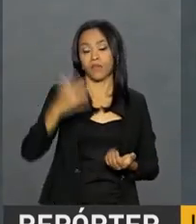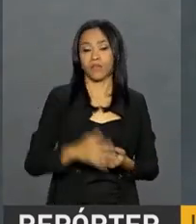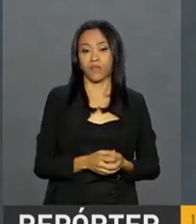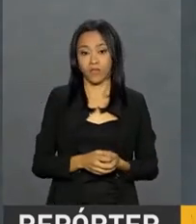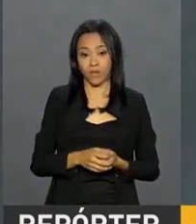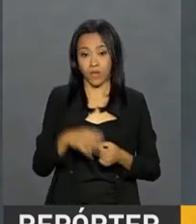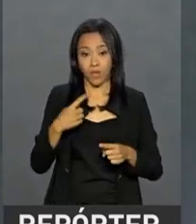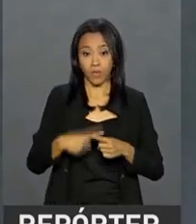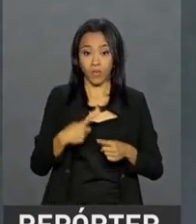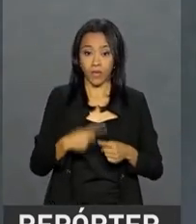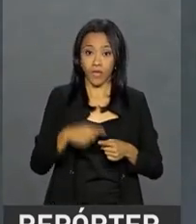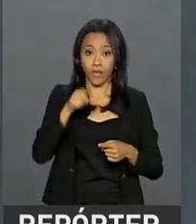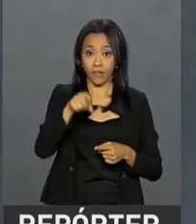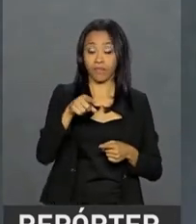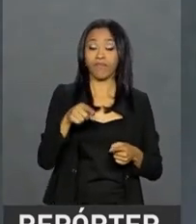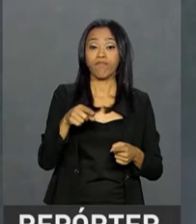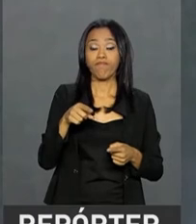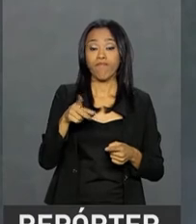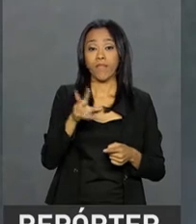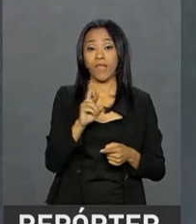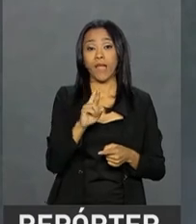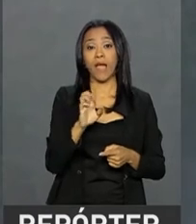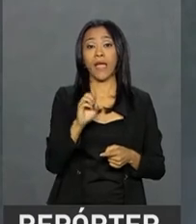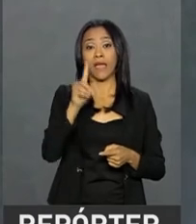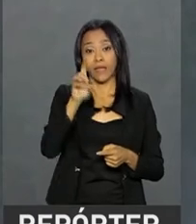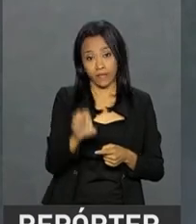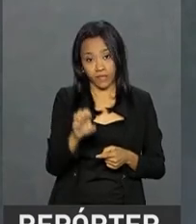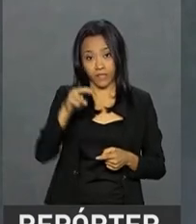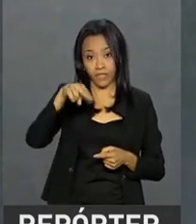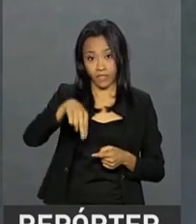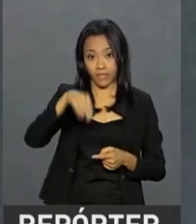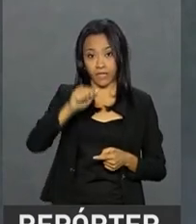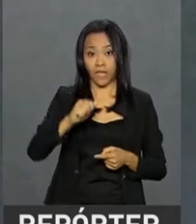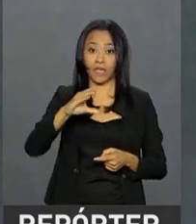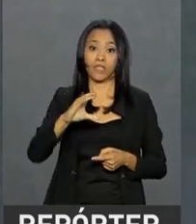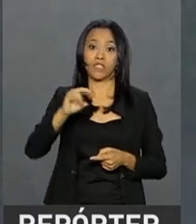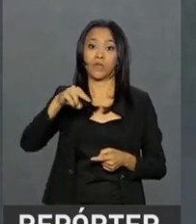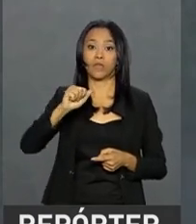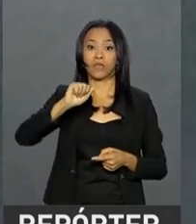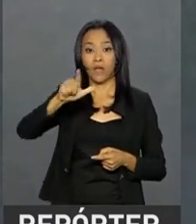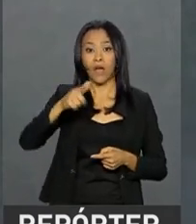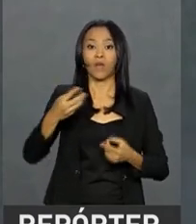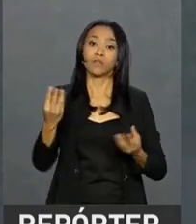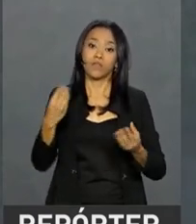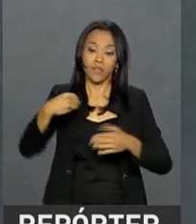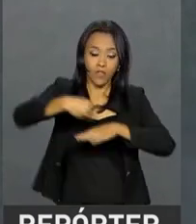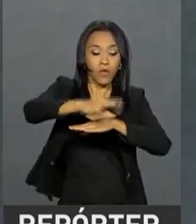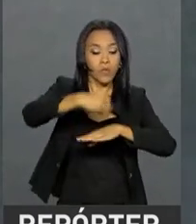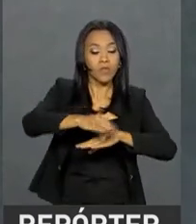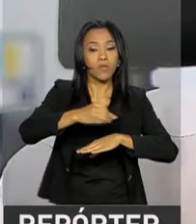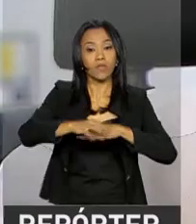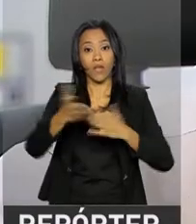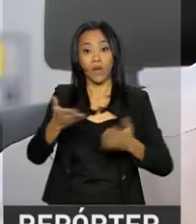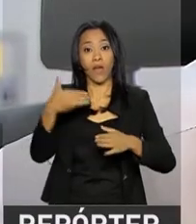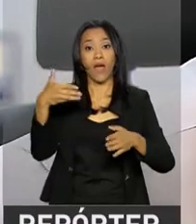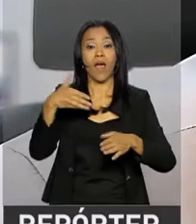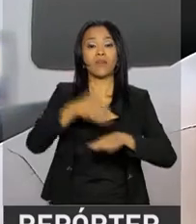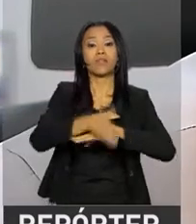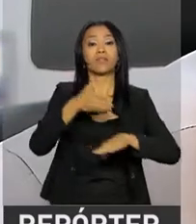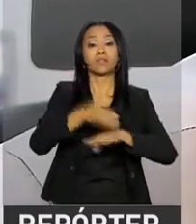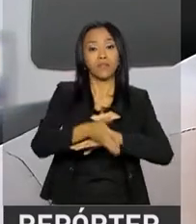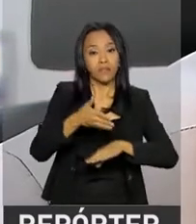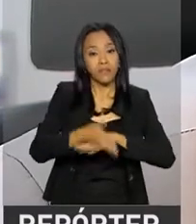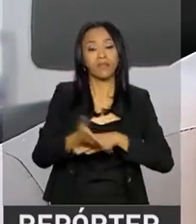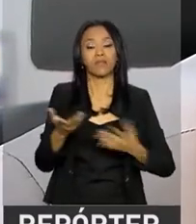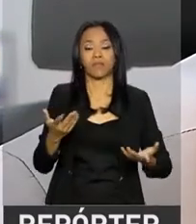nacional disponibiliza do brasil inteiro e acessível a sefaz reportagem nós estamos nos adequando